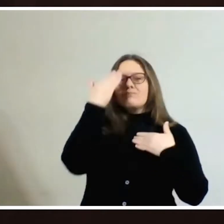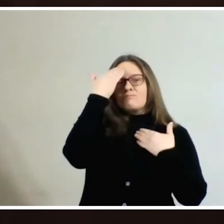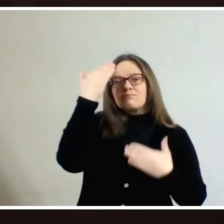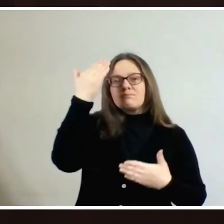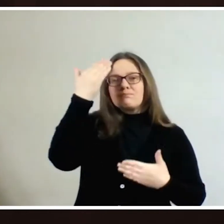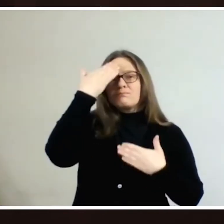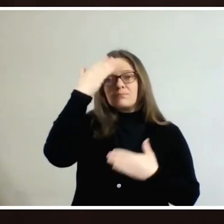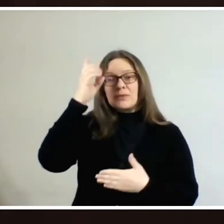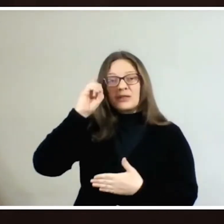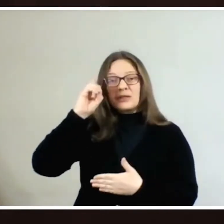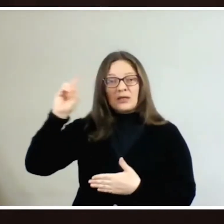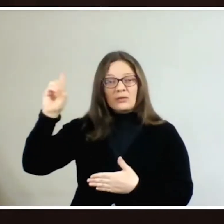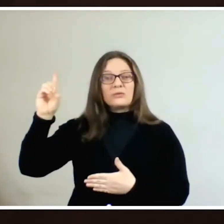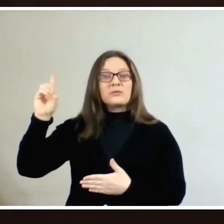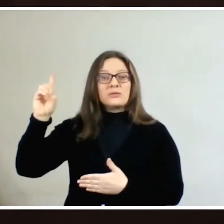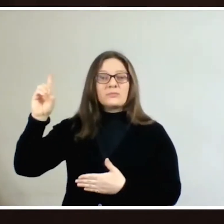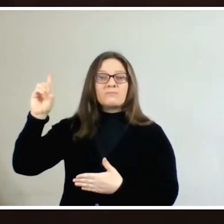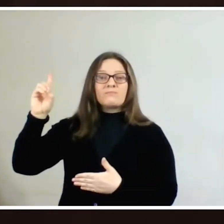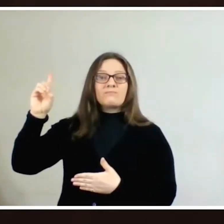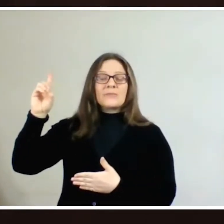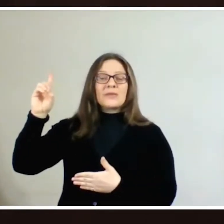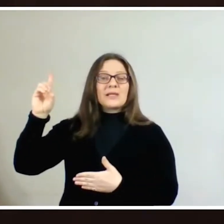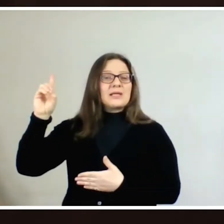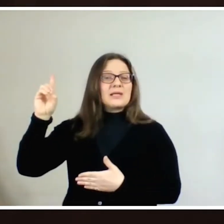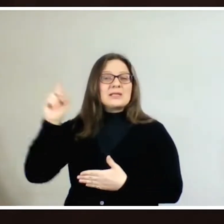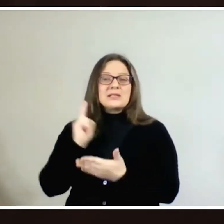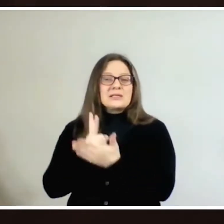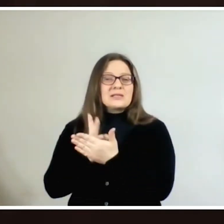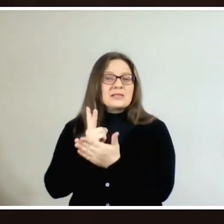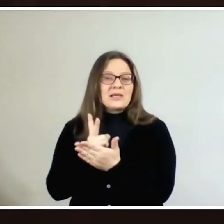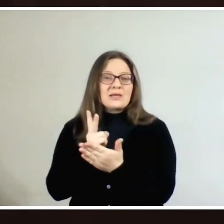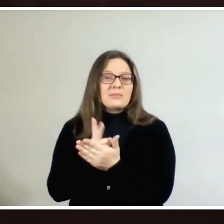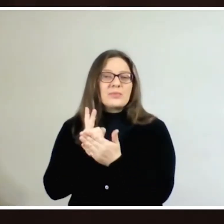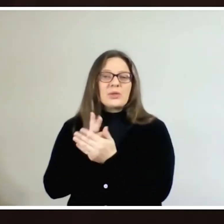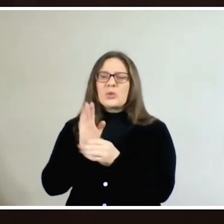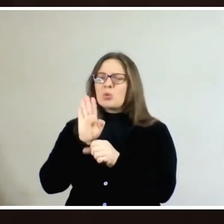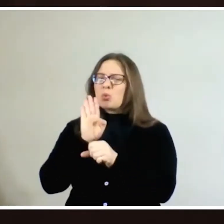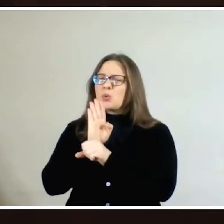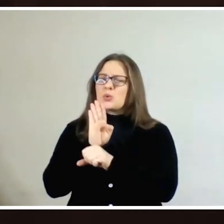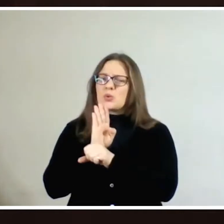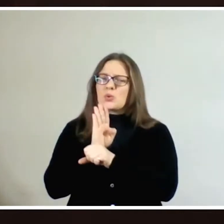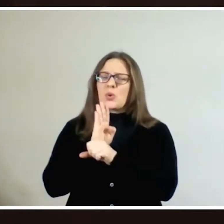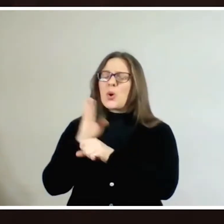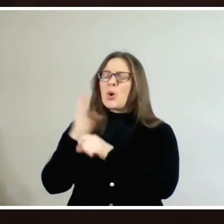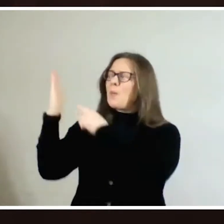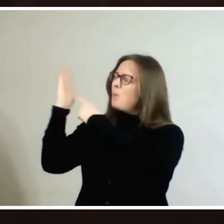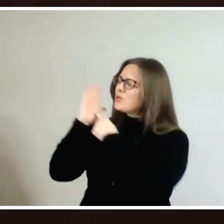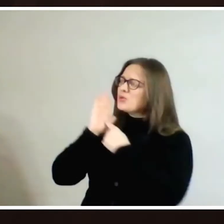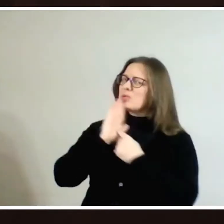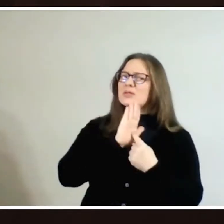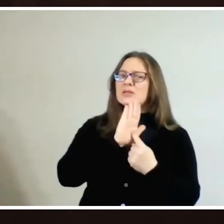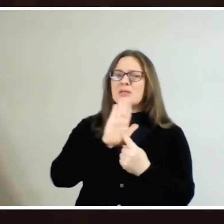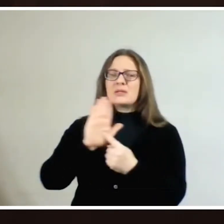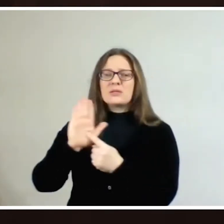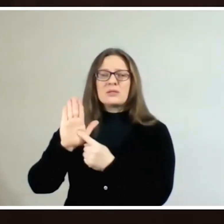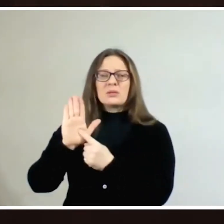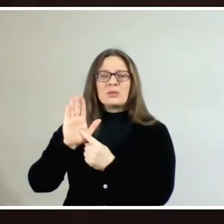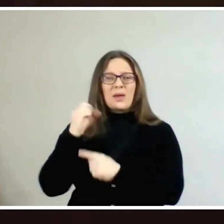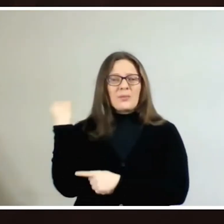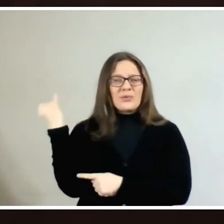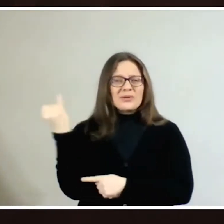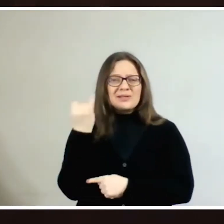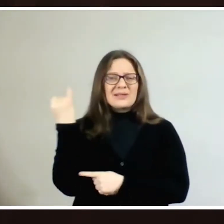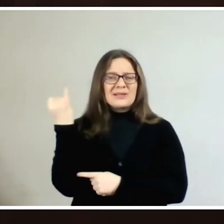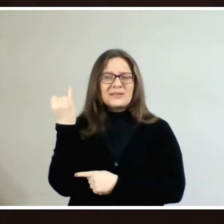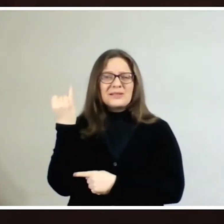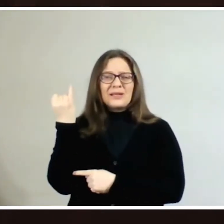Deus nos manteve até hoje, né? Graças a Deus, mostrando para nós a importância da palavra